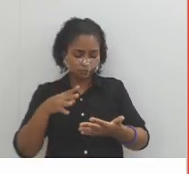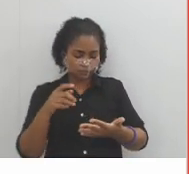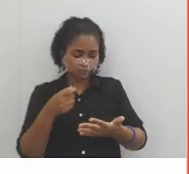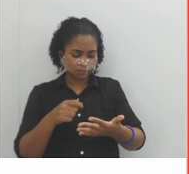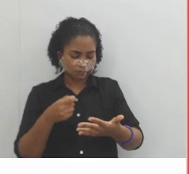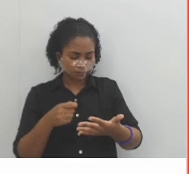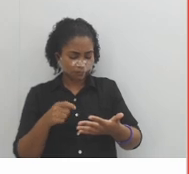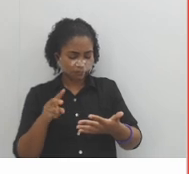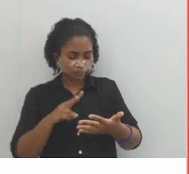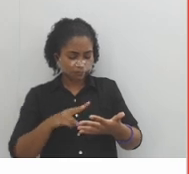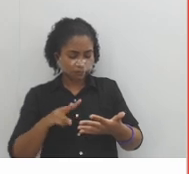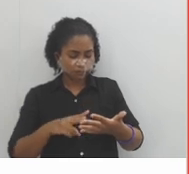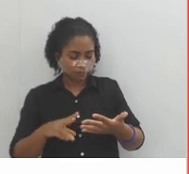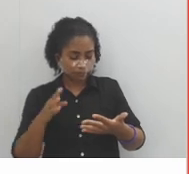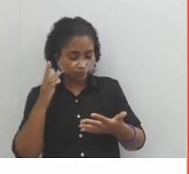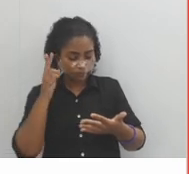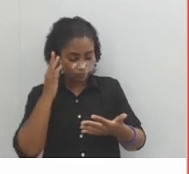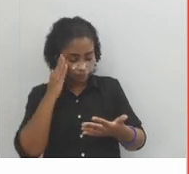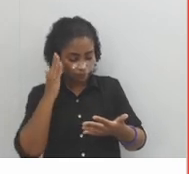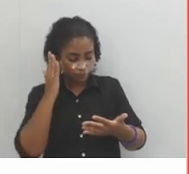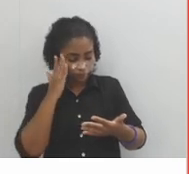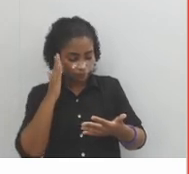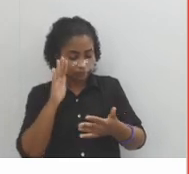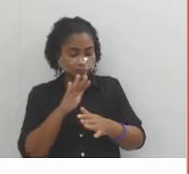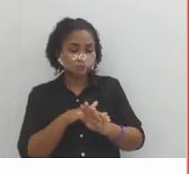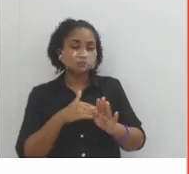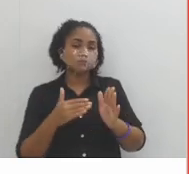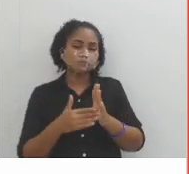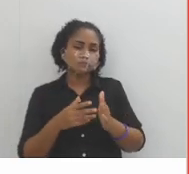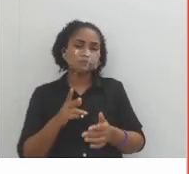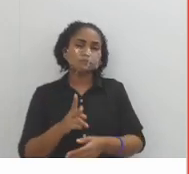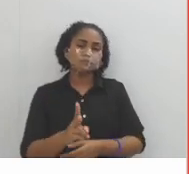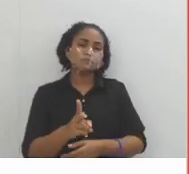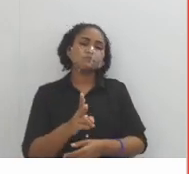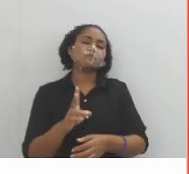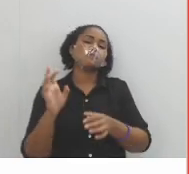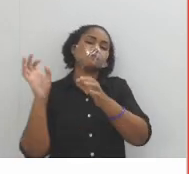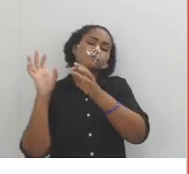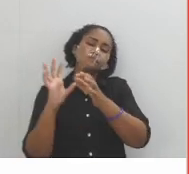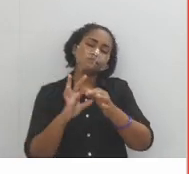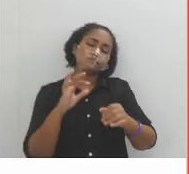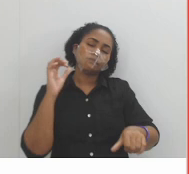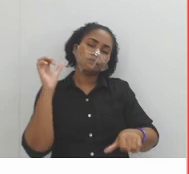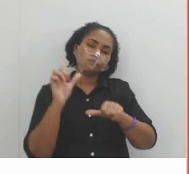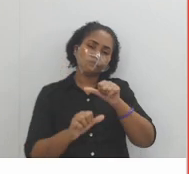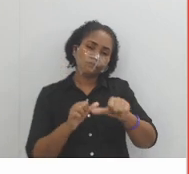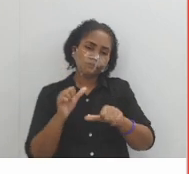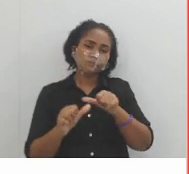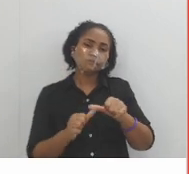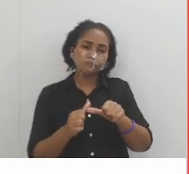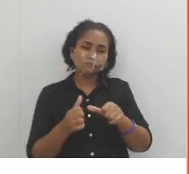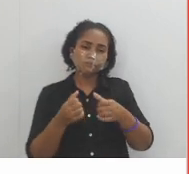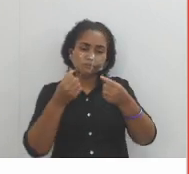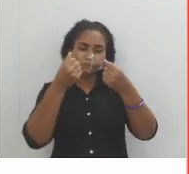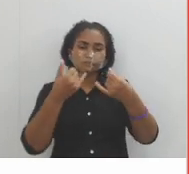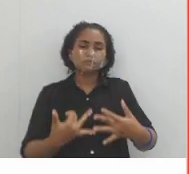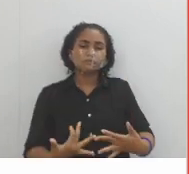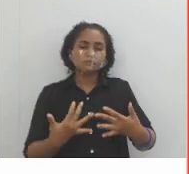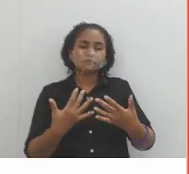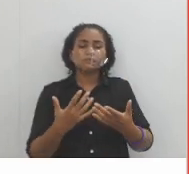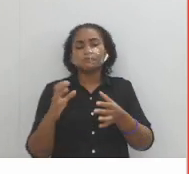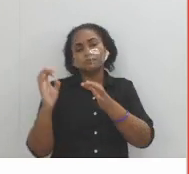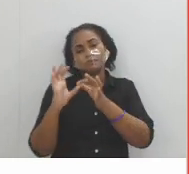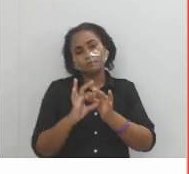preposições e dê uma olhadinha, lembrando sempre daquilo que eu falo. O contexto é que determina bastante, né? Nós temos